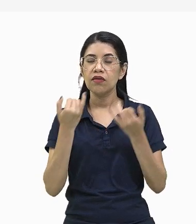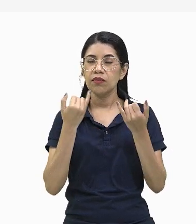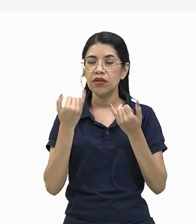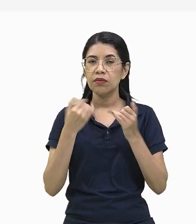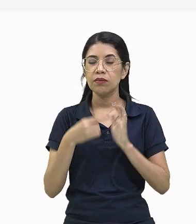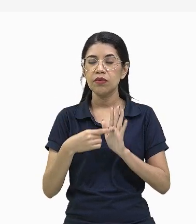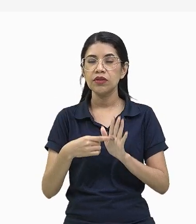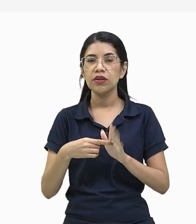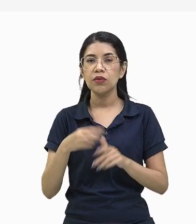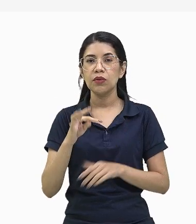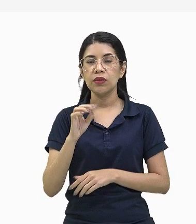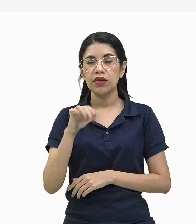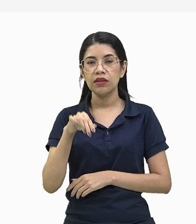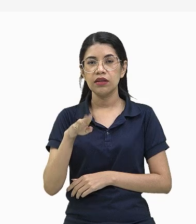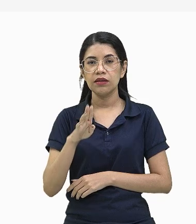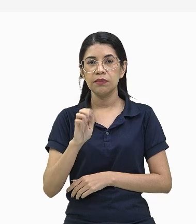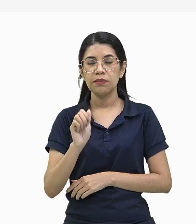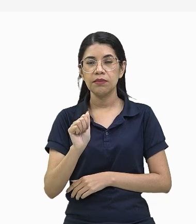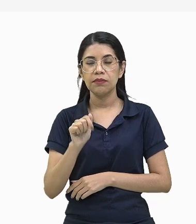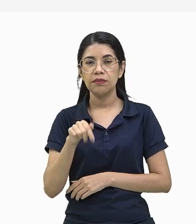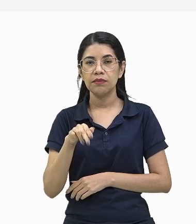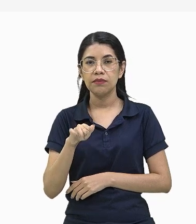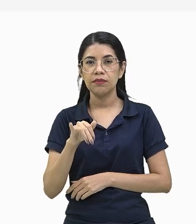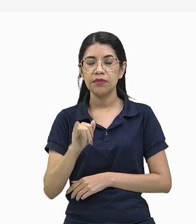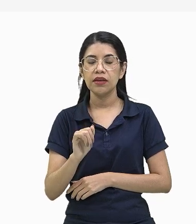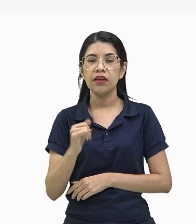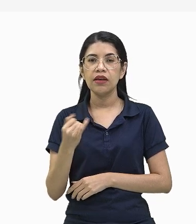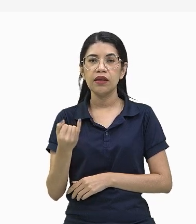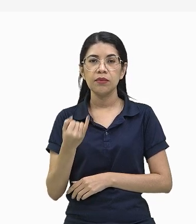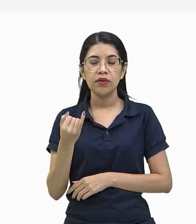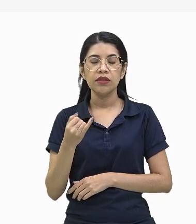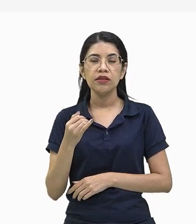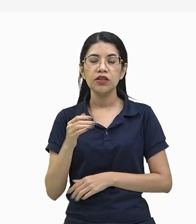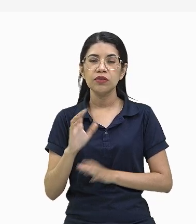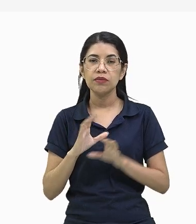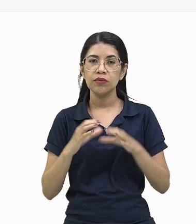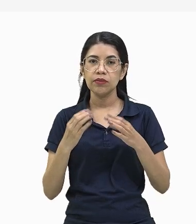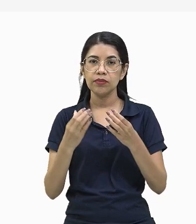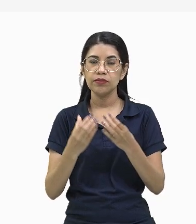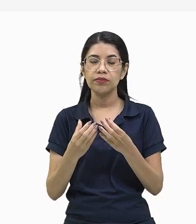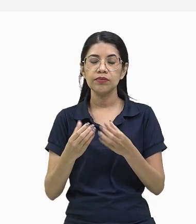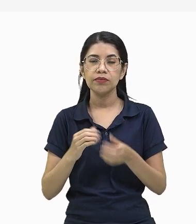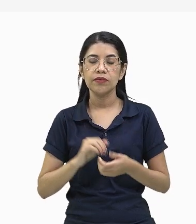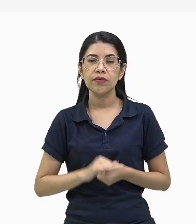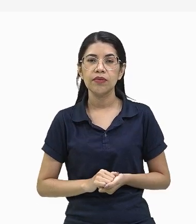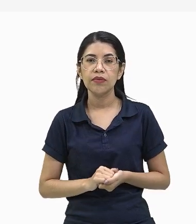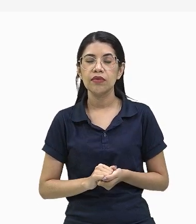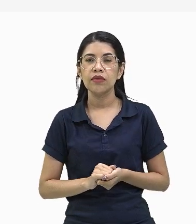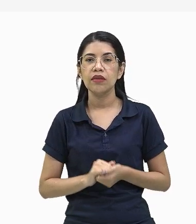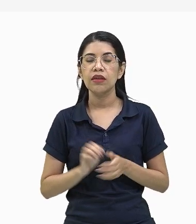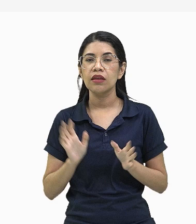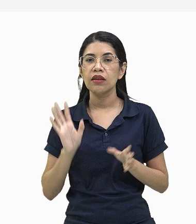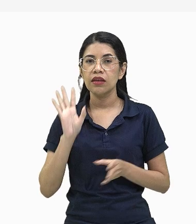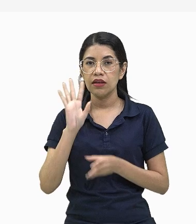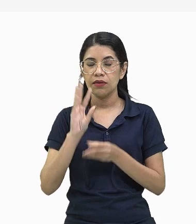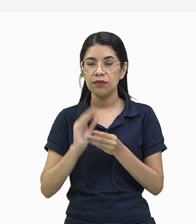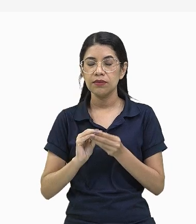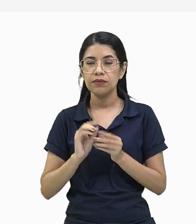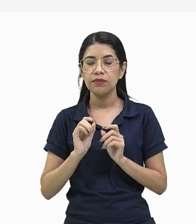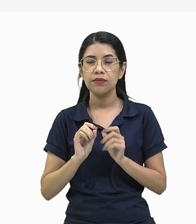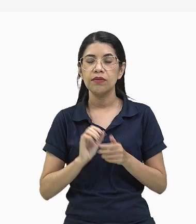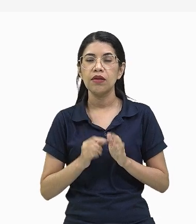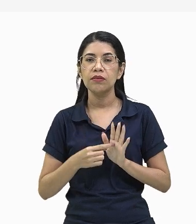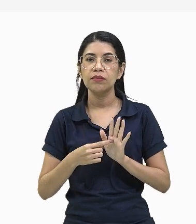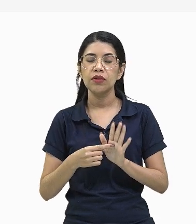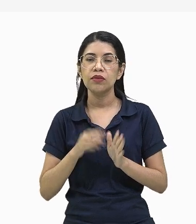mais importante para a comunidade, no caso, essa comunidade que foi pesquisada. E a conclusão mostra